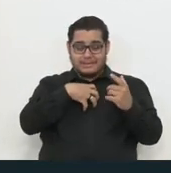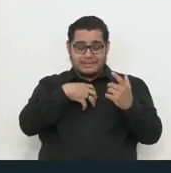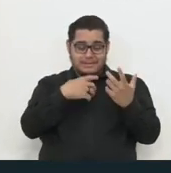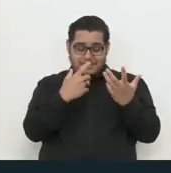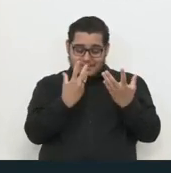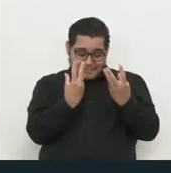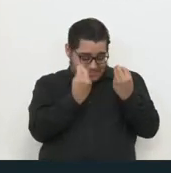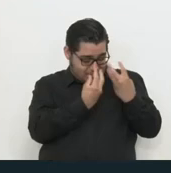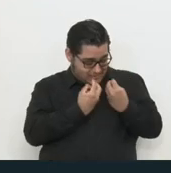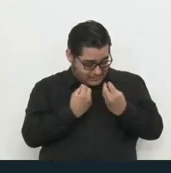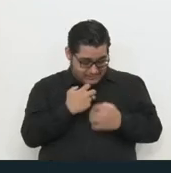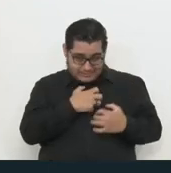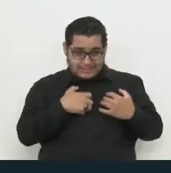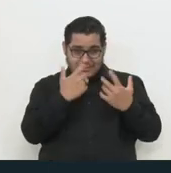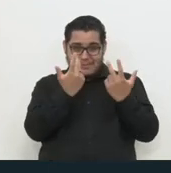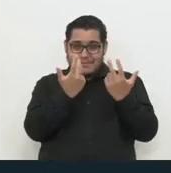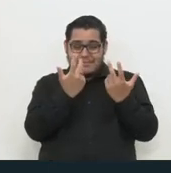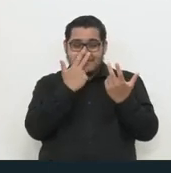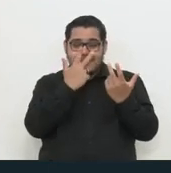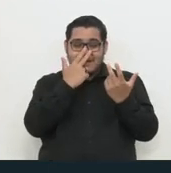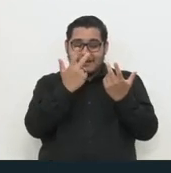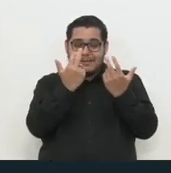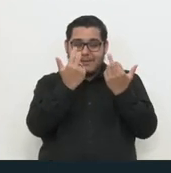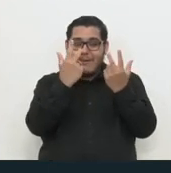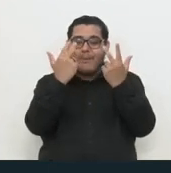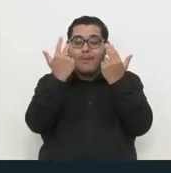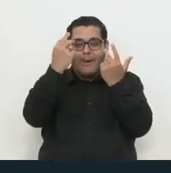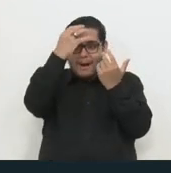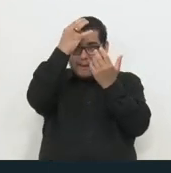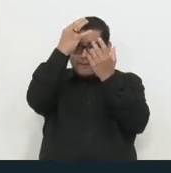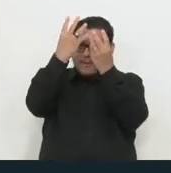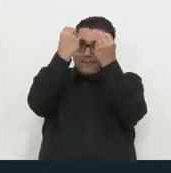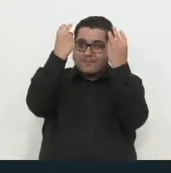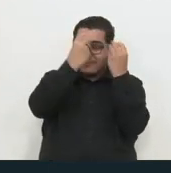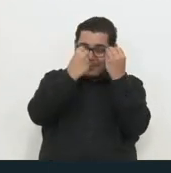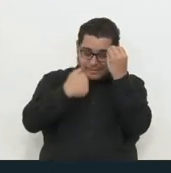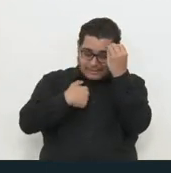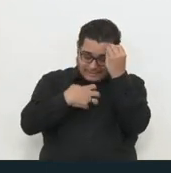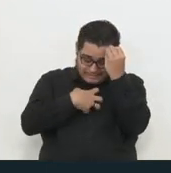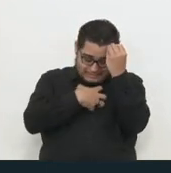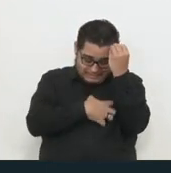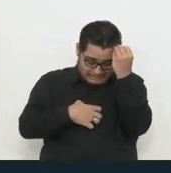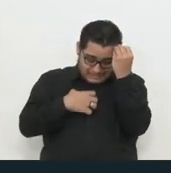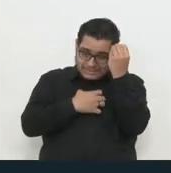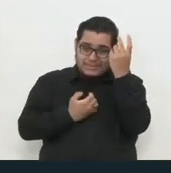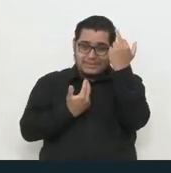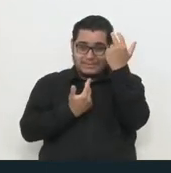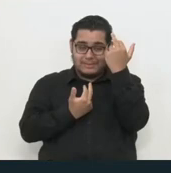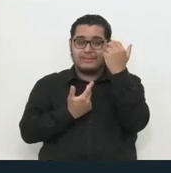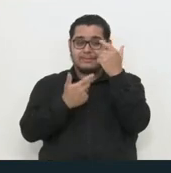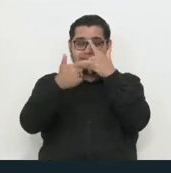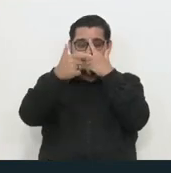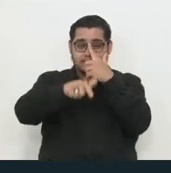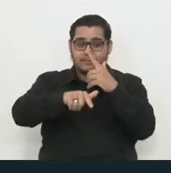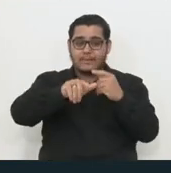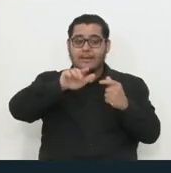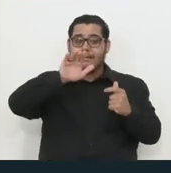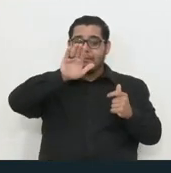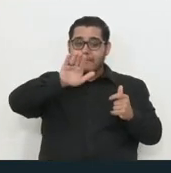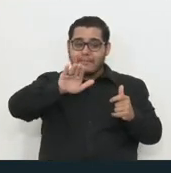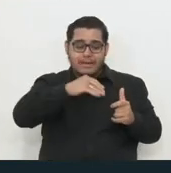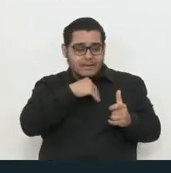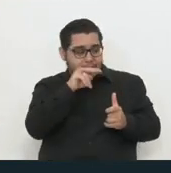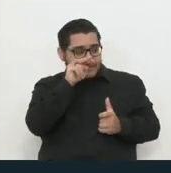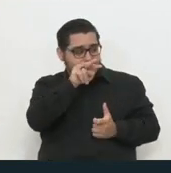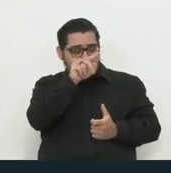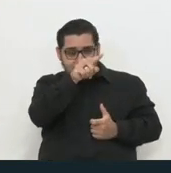tem um topete grande só que fora não é só meu Ortopédica grande não Audácia é cara de pau do Prefeito